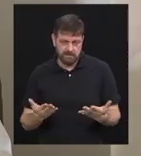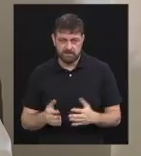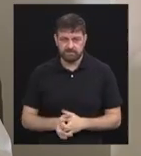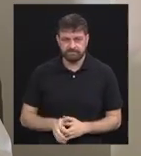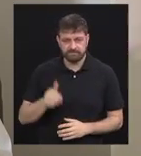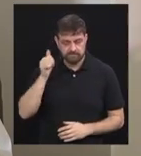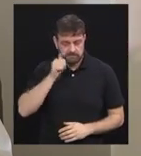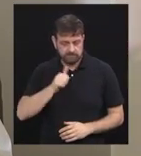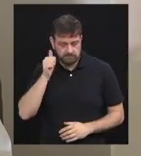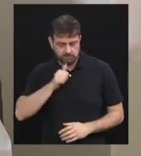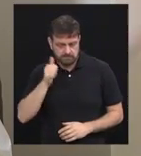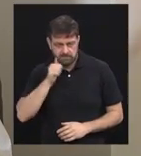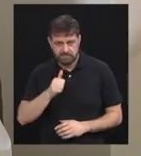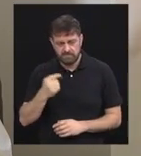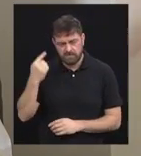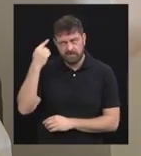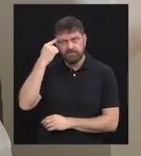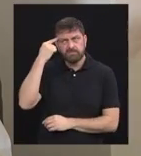pessoas,